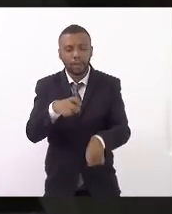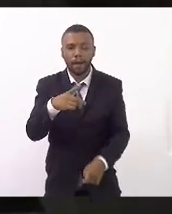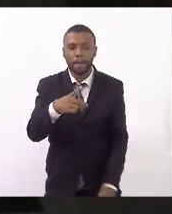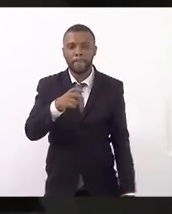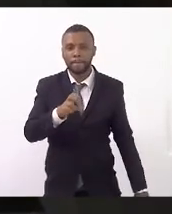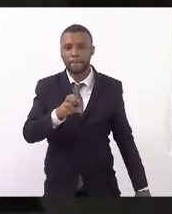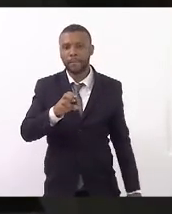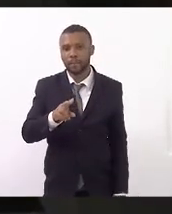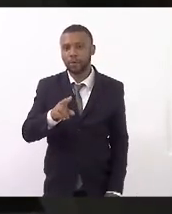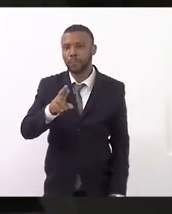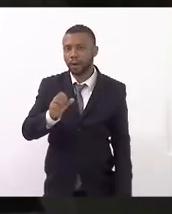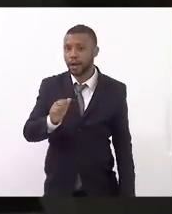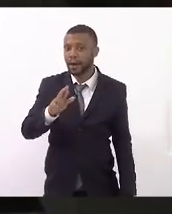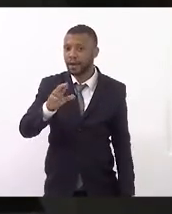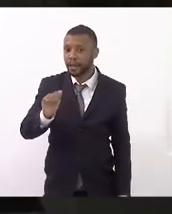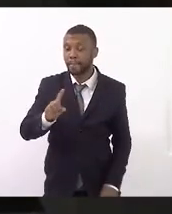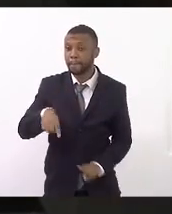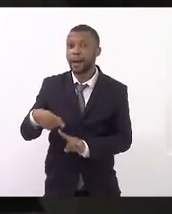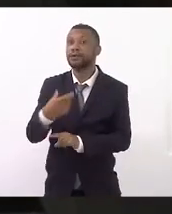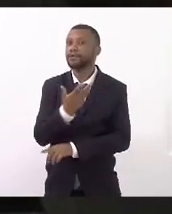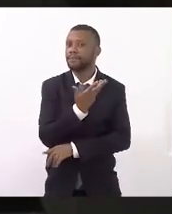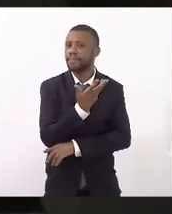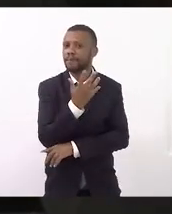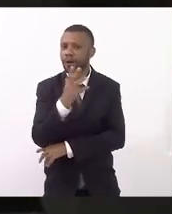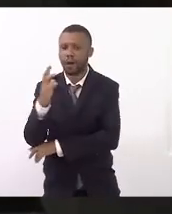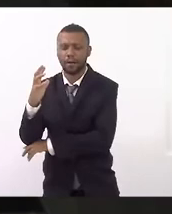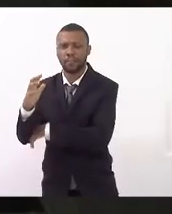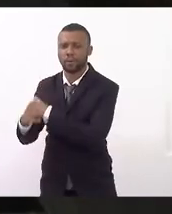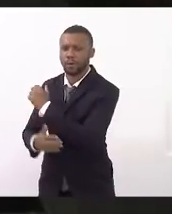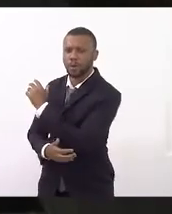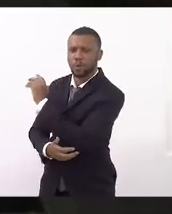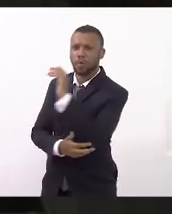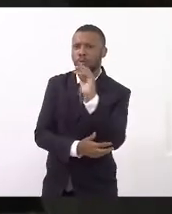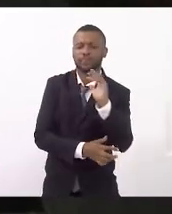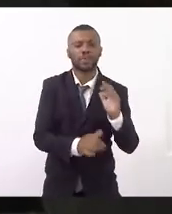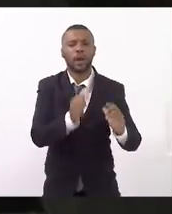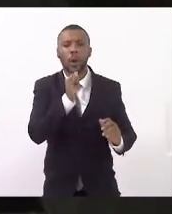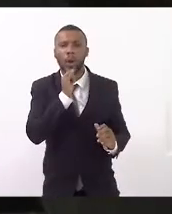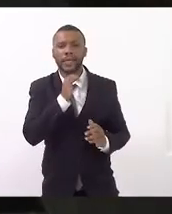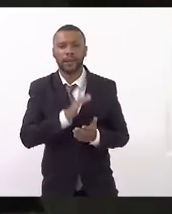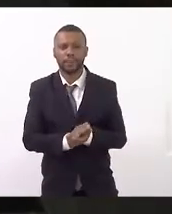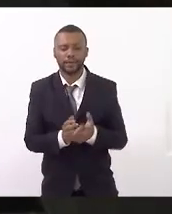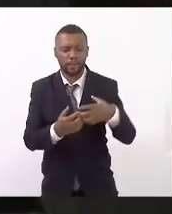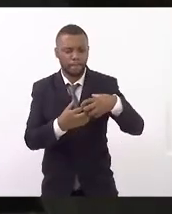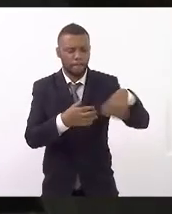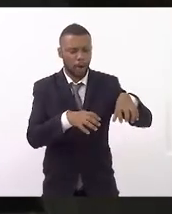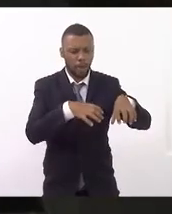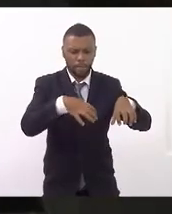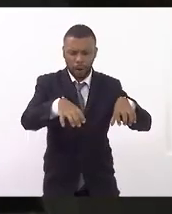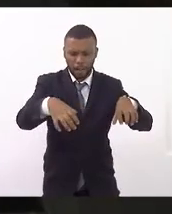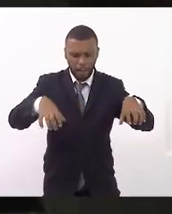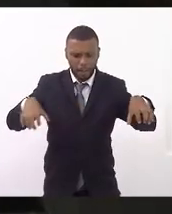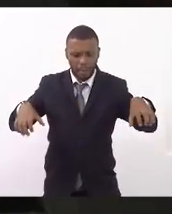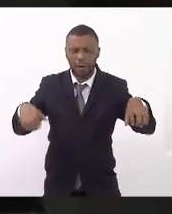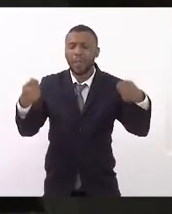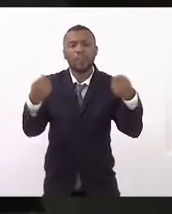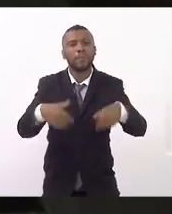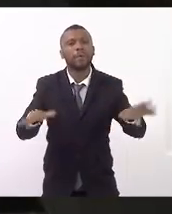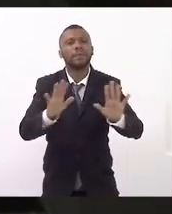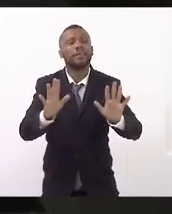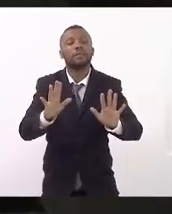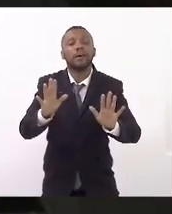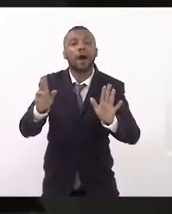agricultura-pecuária-floresta. O que que significa isso? Ao invés de compartimentar, você usa o próprio estrume